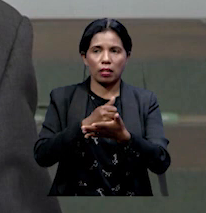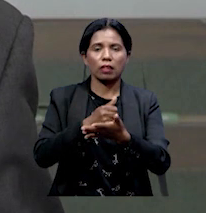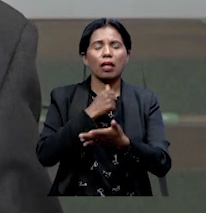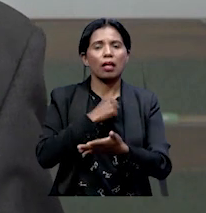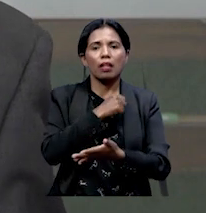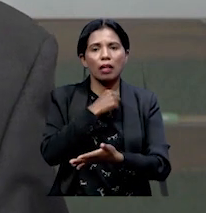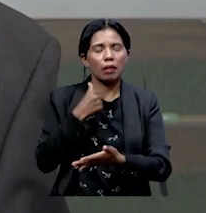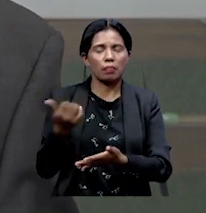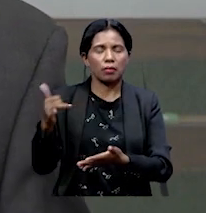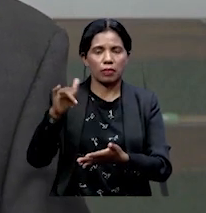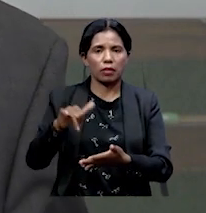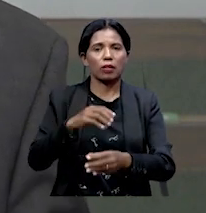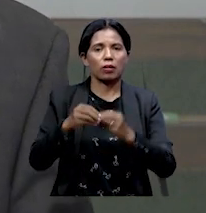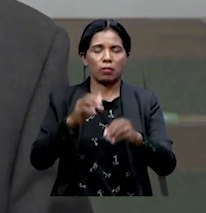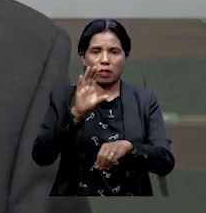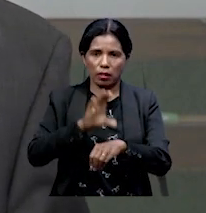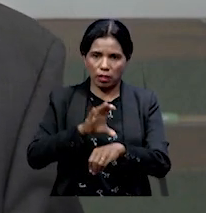missionários de igreja ninha